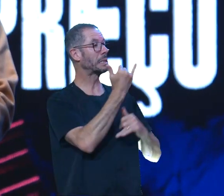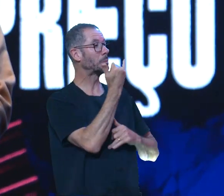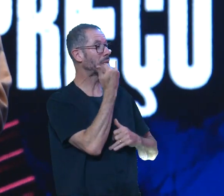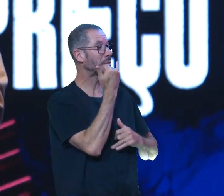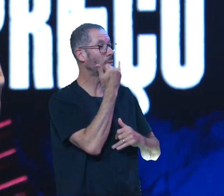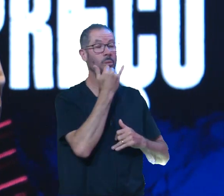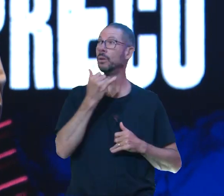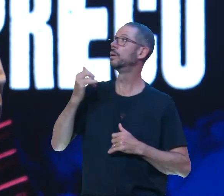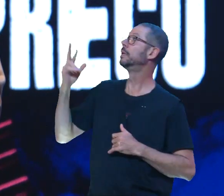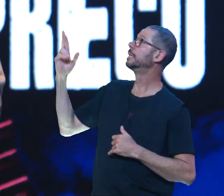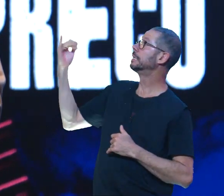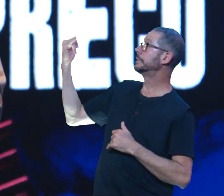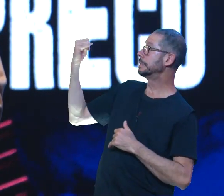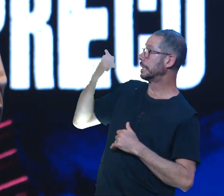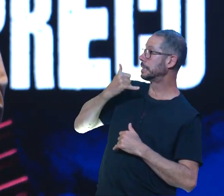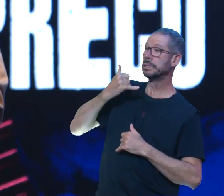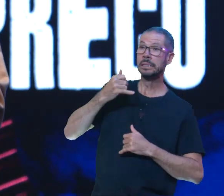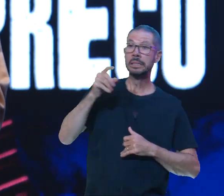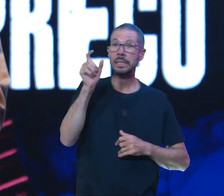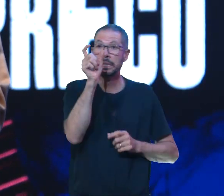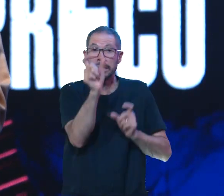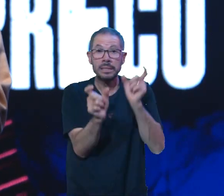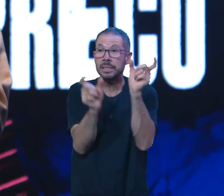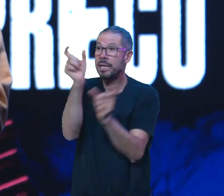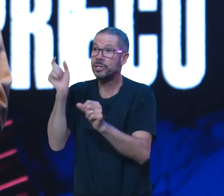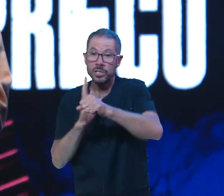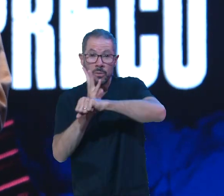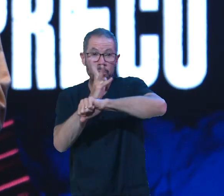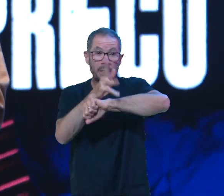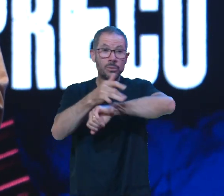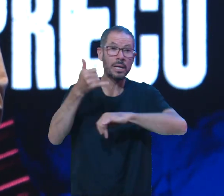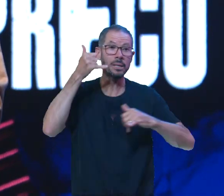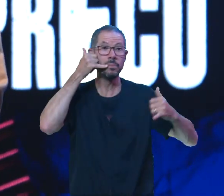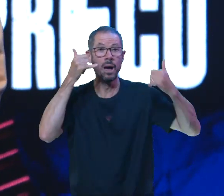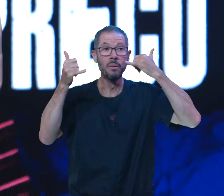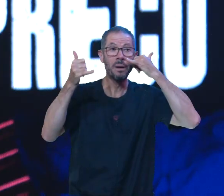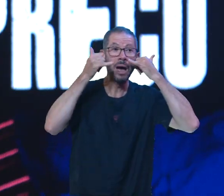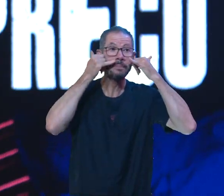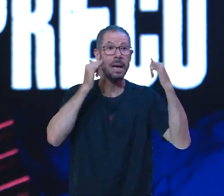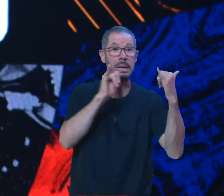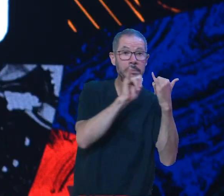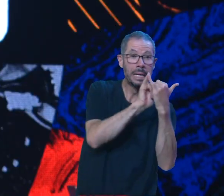Fala, Deus. Tem gente que vai passar madrugada no telefone hoje.